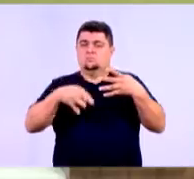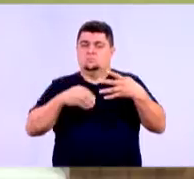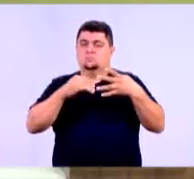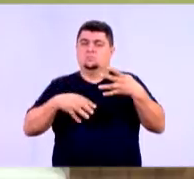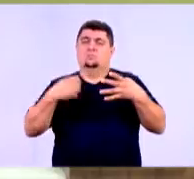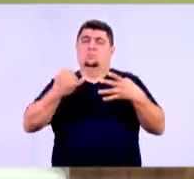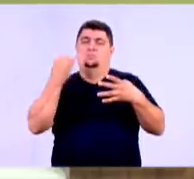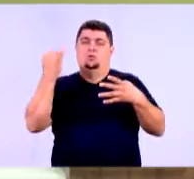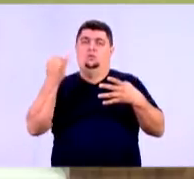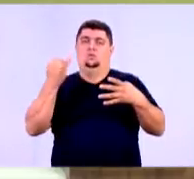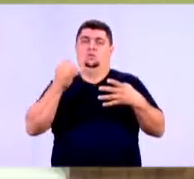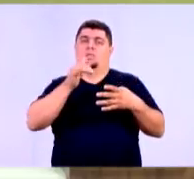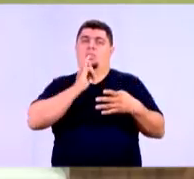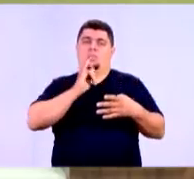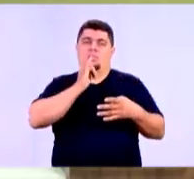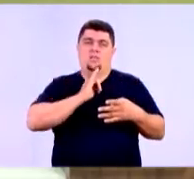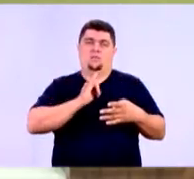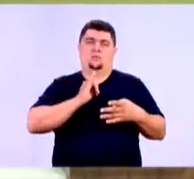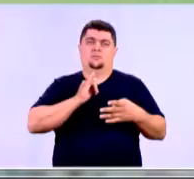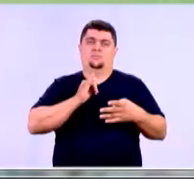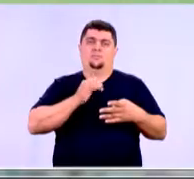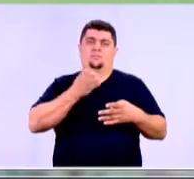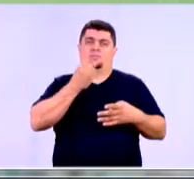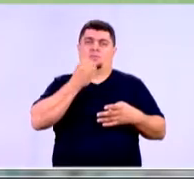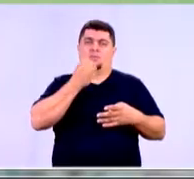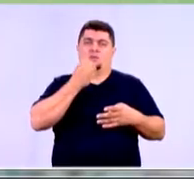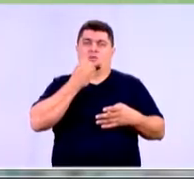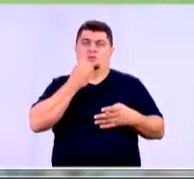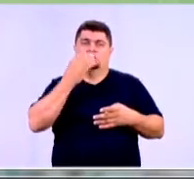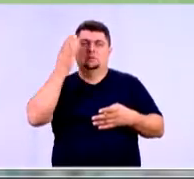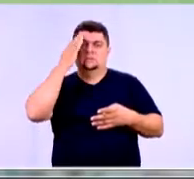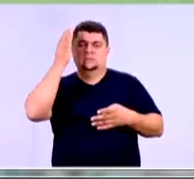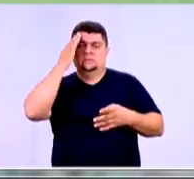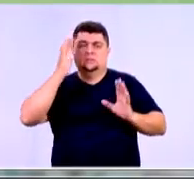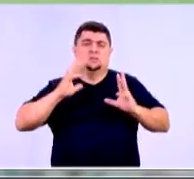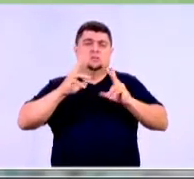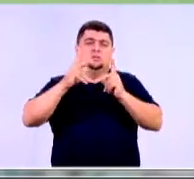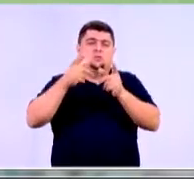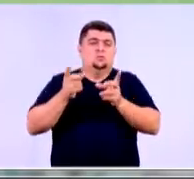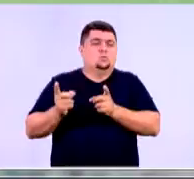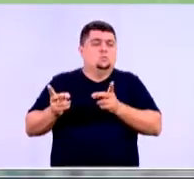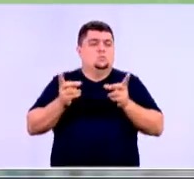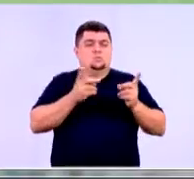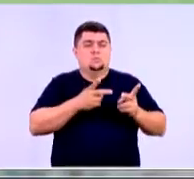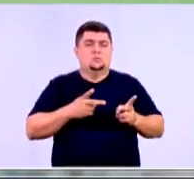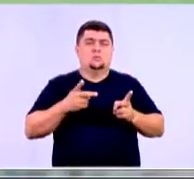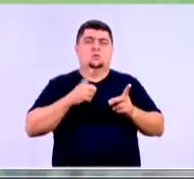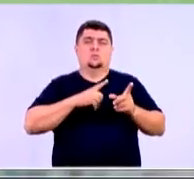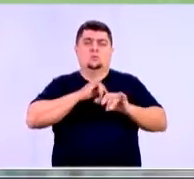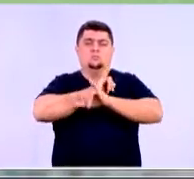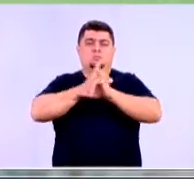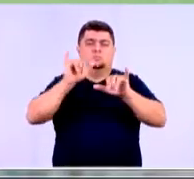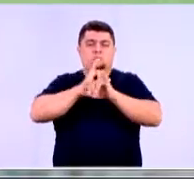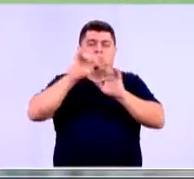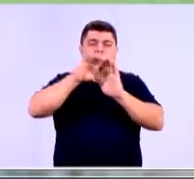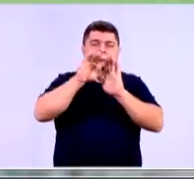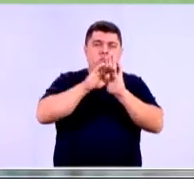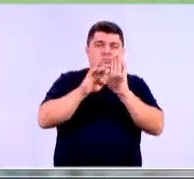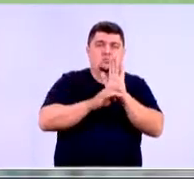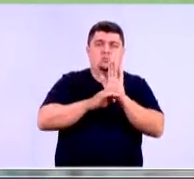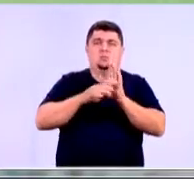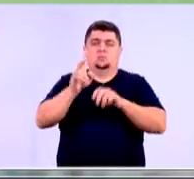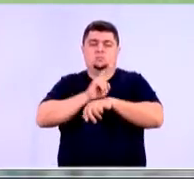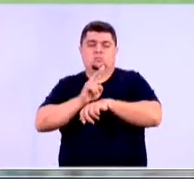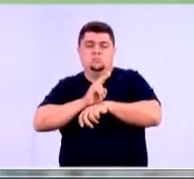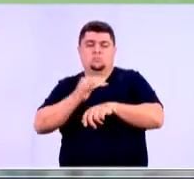verificar, né? Por exemplo, a boa compreensão dos mercados e produtos, sistemas de informação confiável e boas práticas de